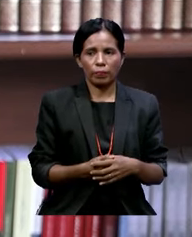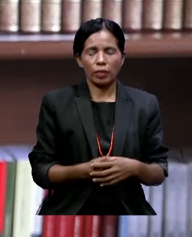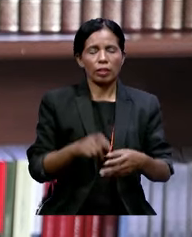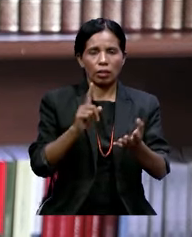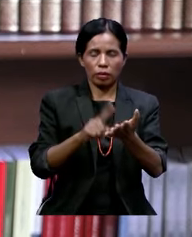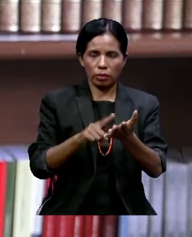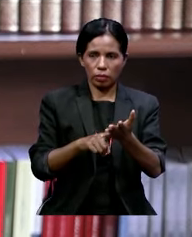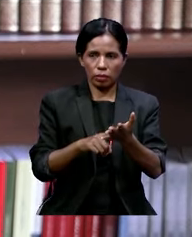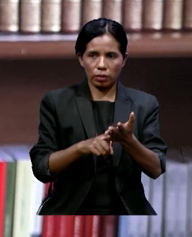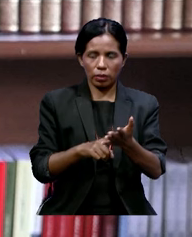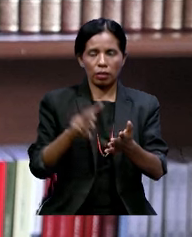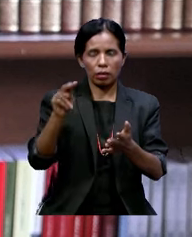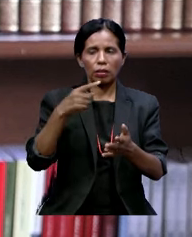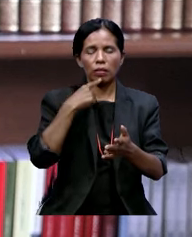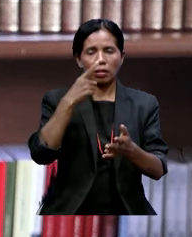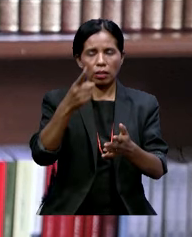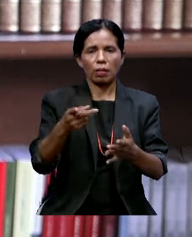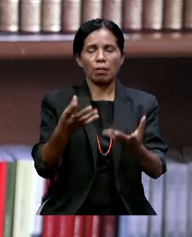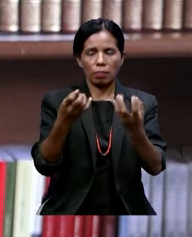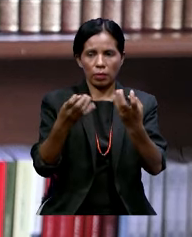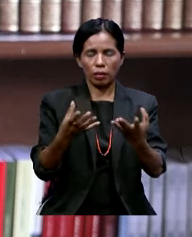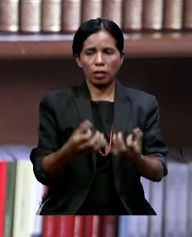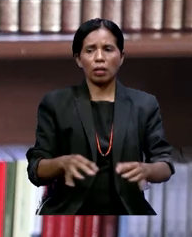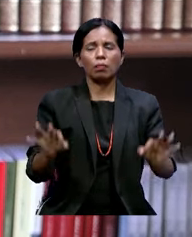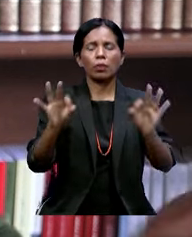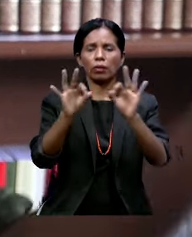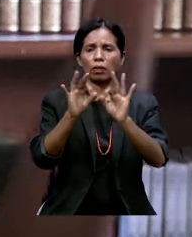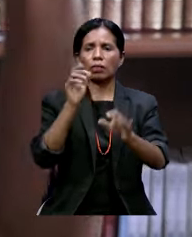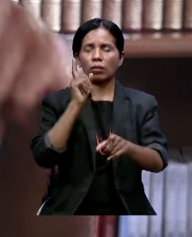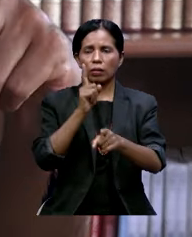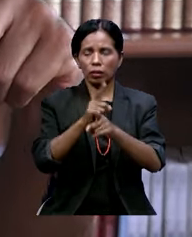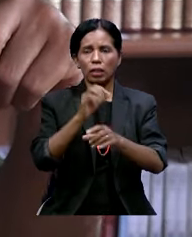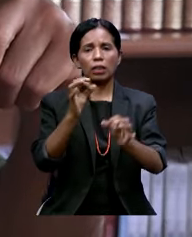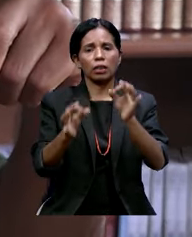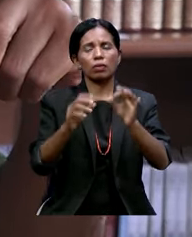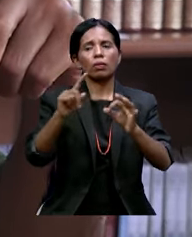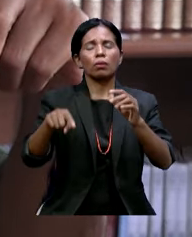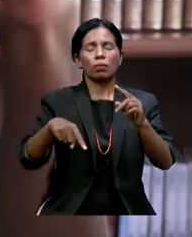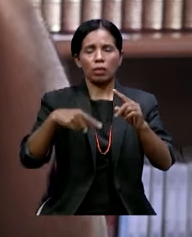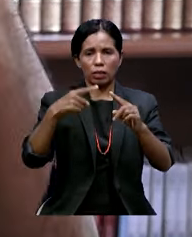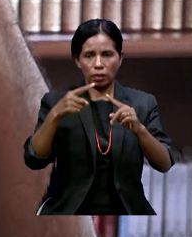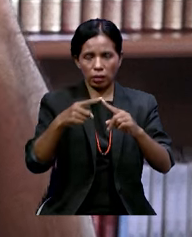discurso. Neni hatete buat lu kida nebe mak importante tebes se wa hira